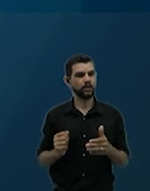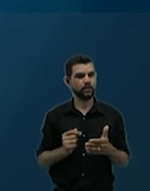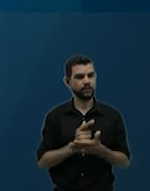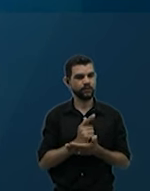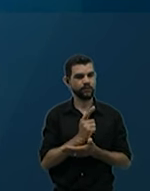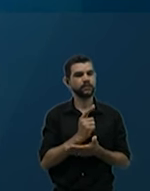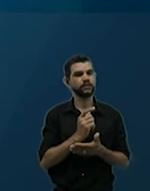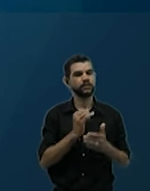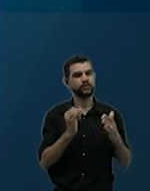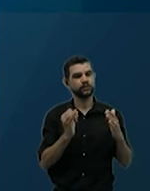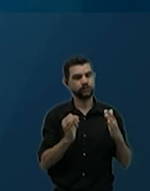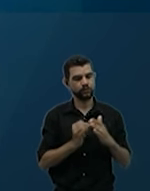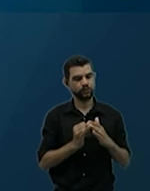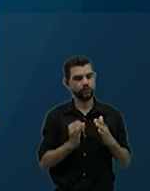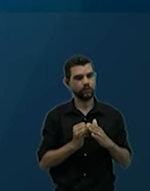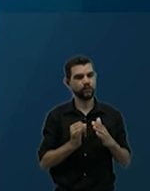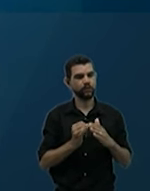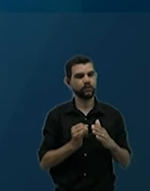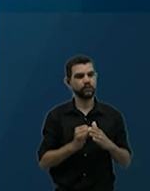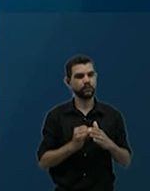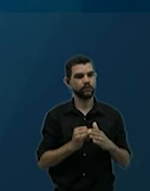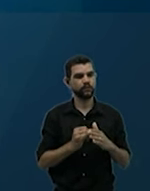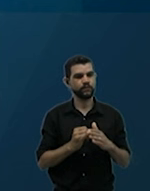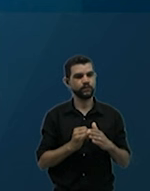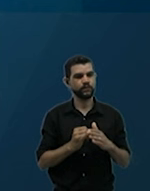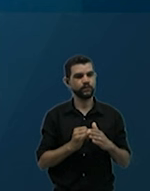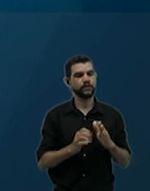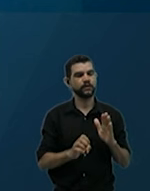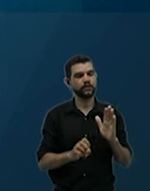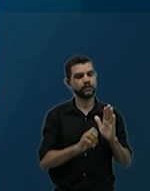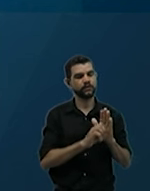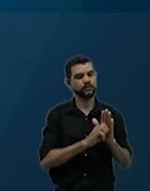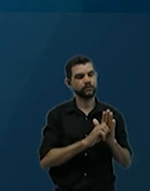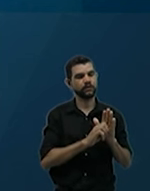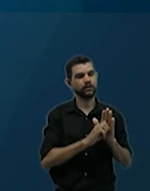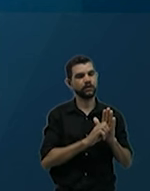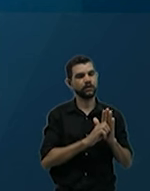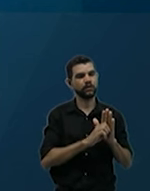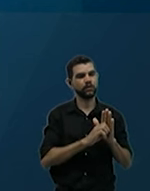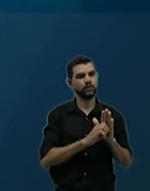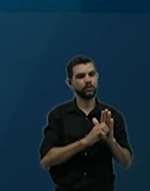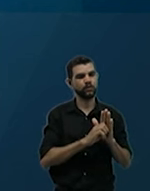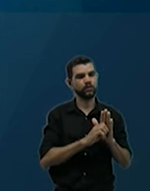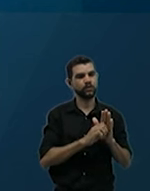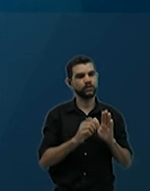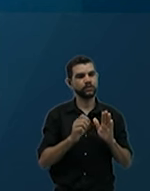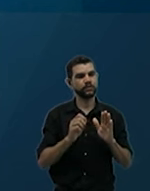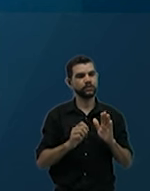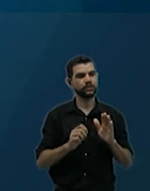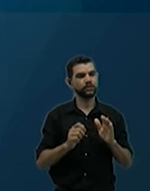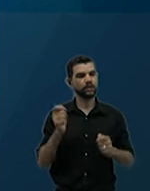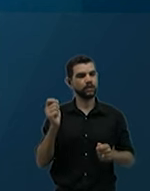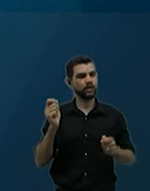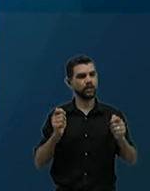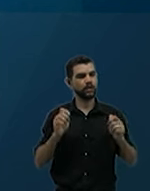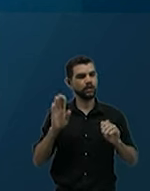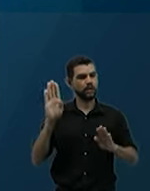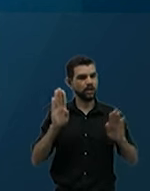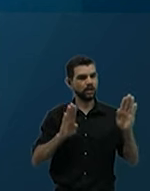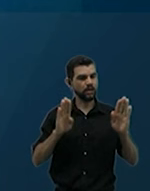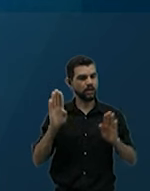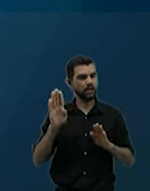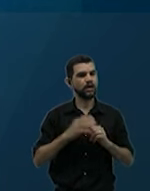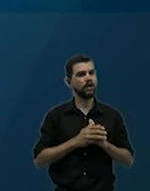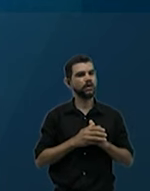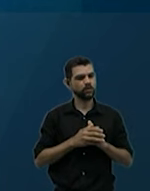em consequência de previsão em edital de leilão. Tema 1134, fecho aspas. Conforme o